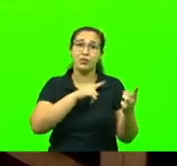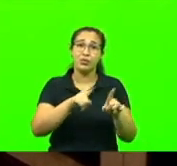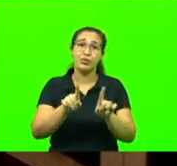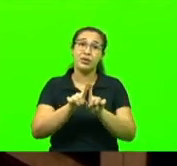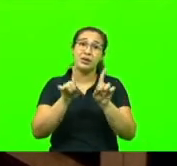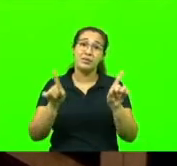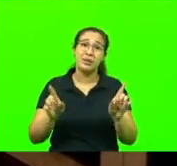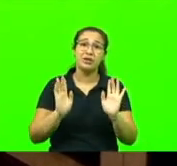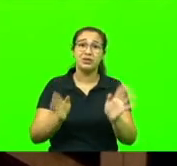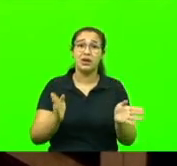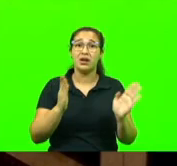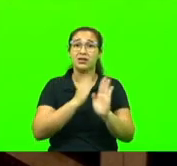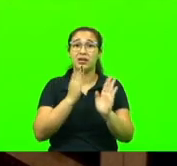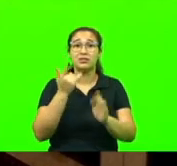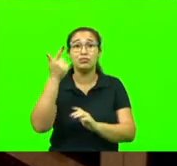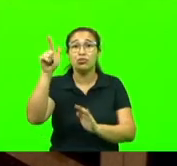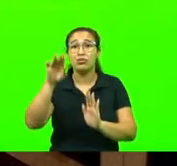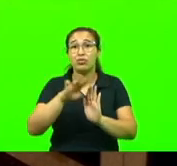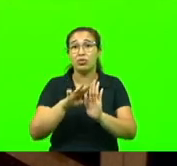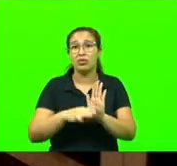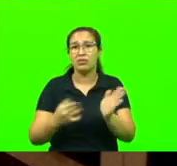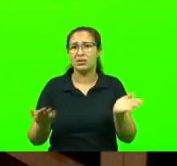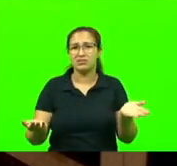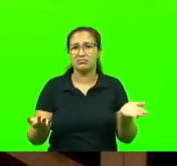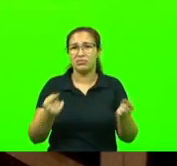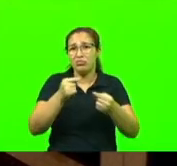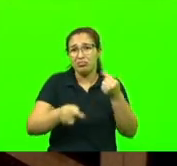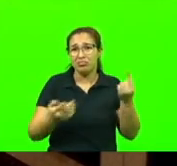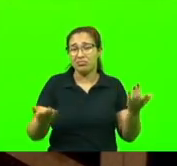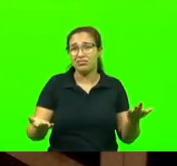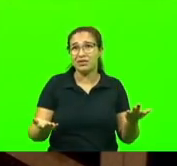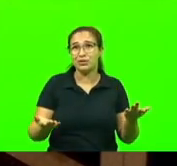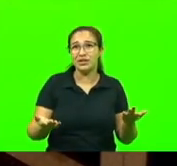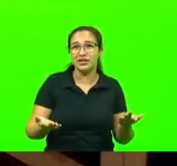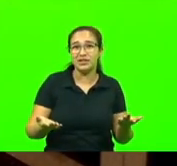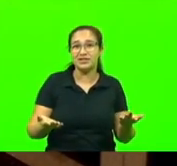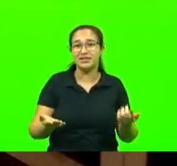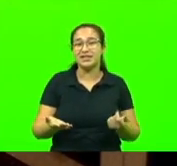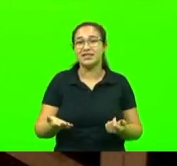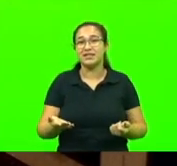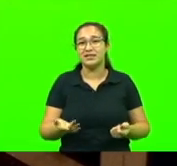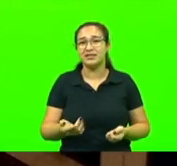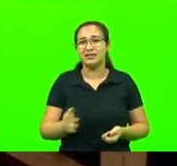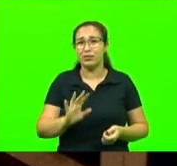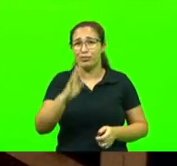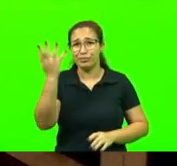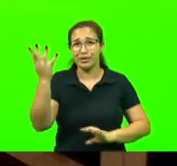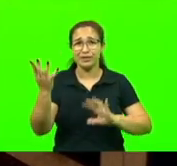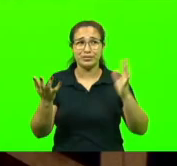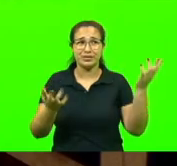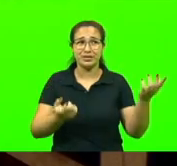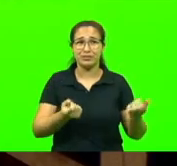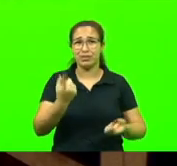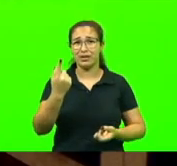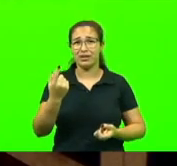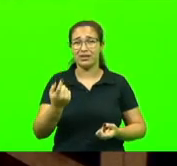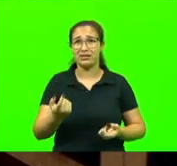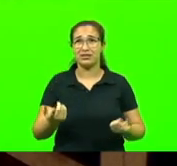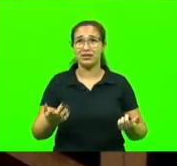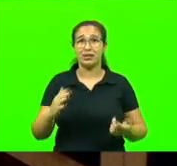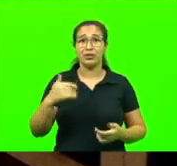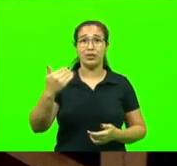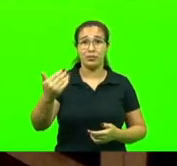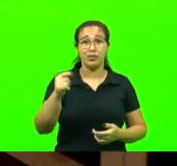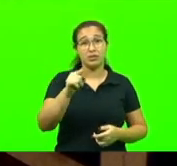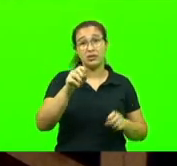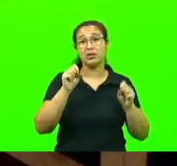uma outra matéria. Isso aí, num caso. Sabe como é que são essas coisas, depois, né? As consequências vêm sempre depois. O senhor